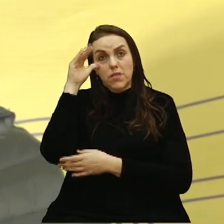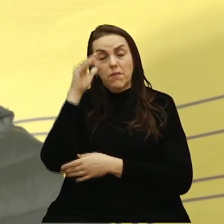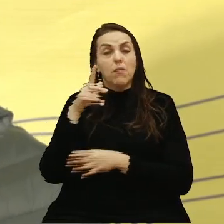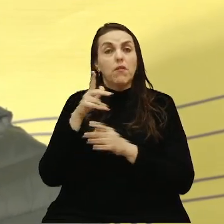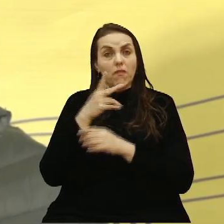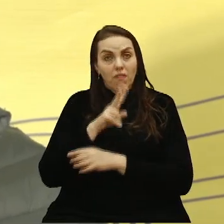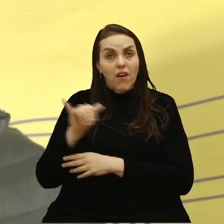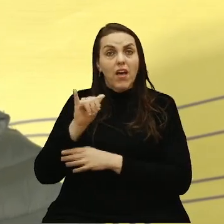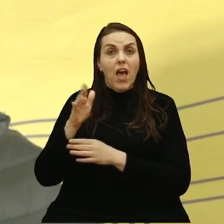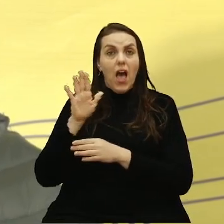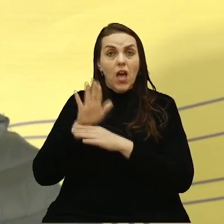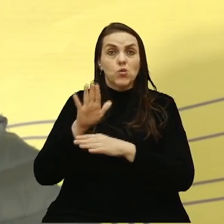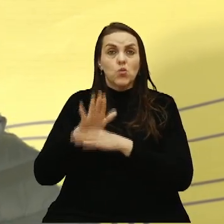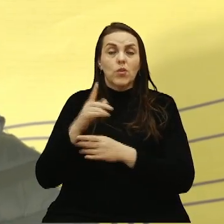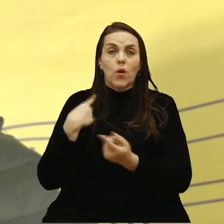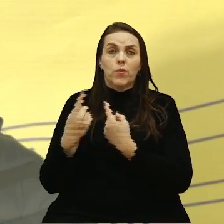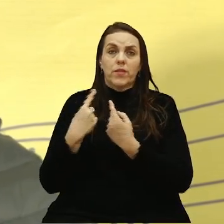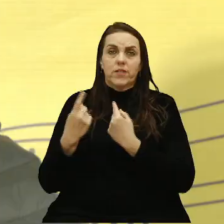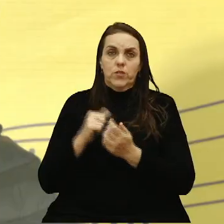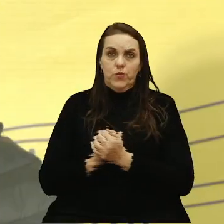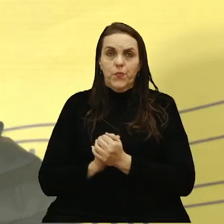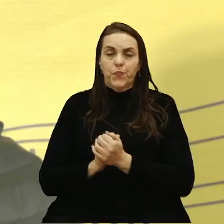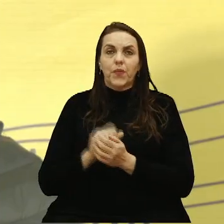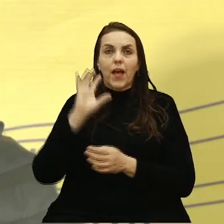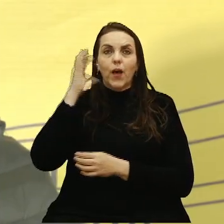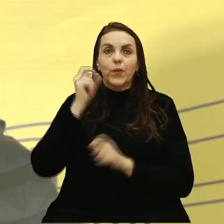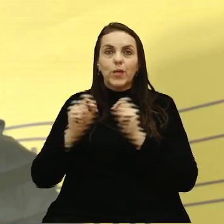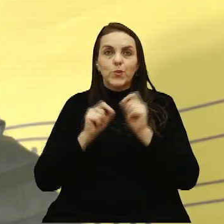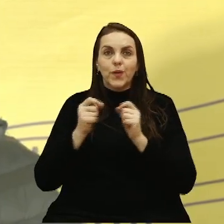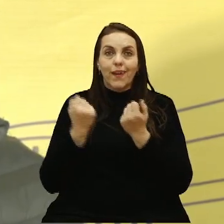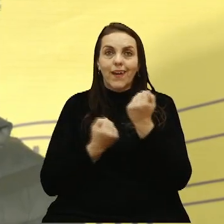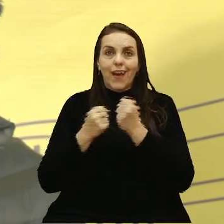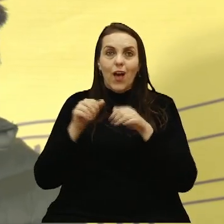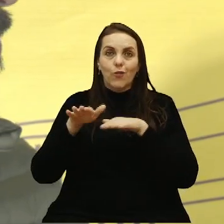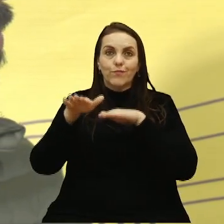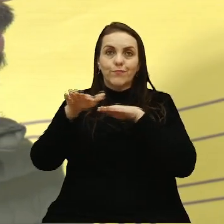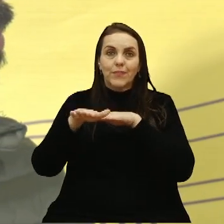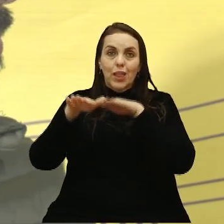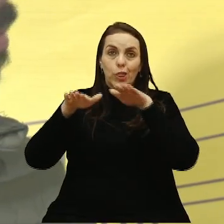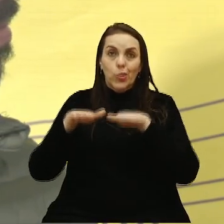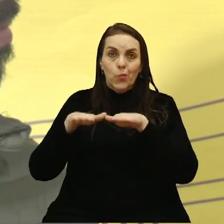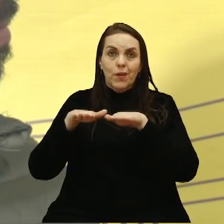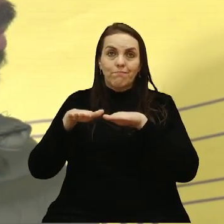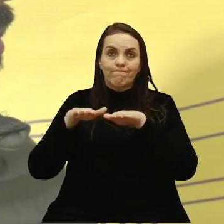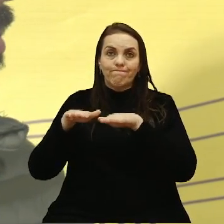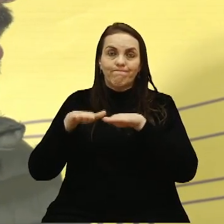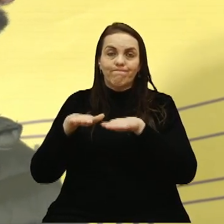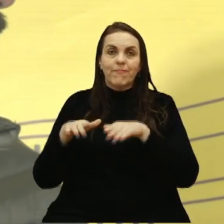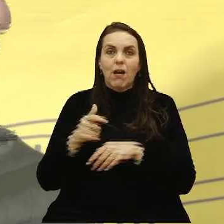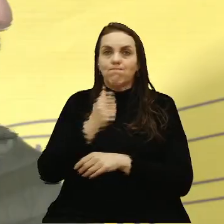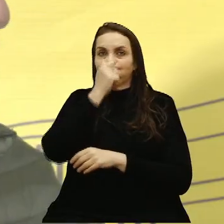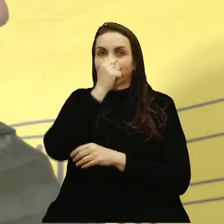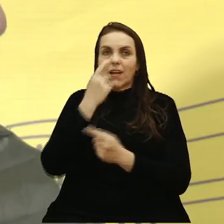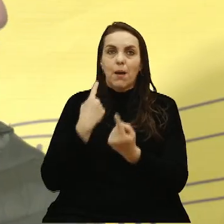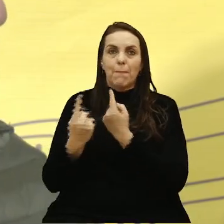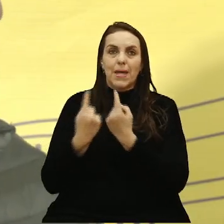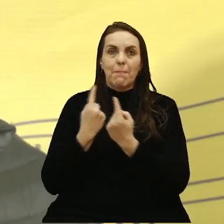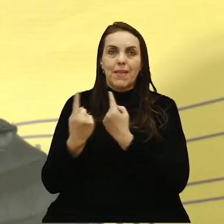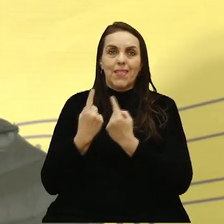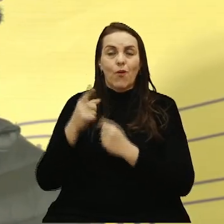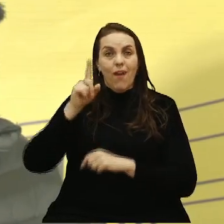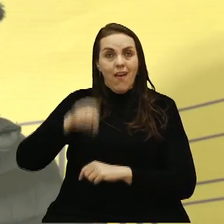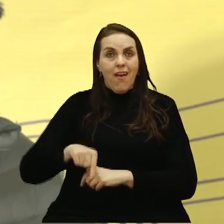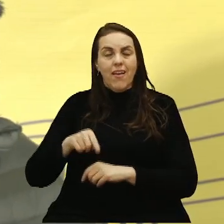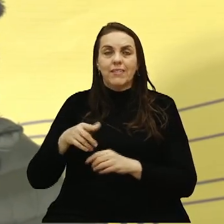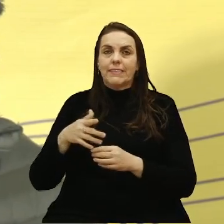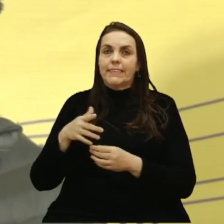desafogar bastante o trânsito, porque o que ocorre é que os carros acabam ficando em fila dupla às vezes e obstruindo a perimetral, que na prática, né, ou melhor, na